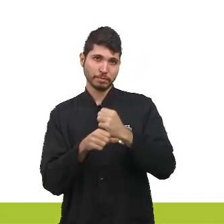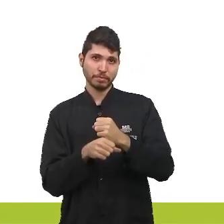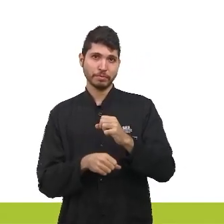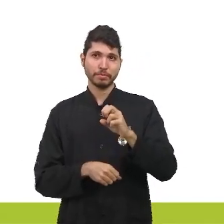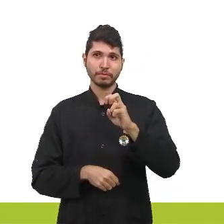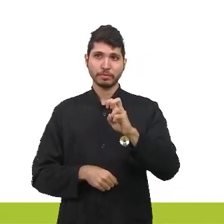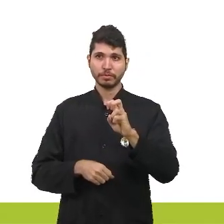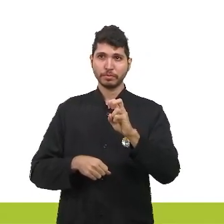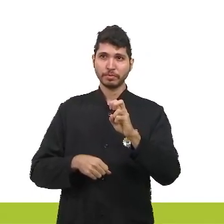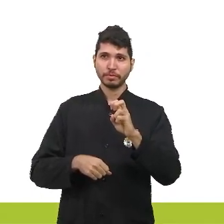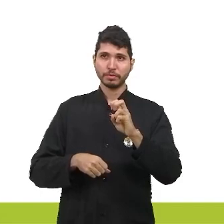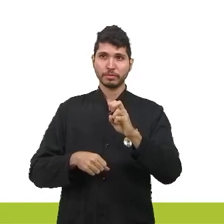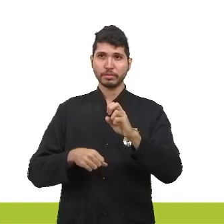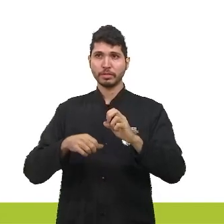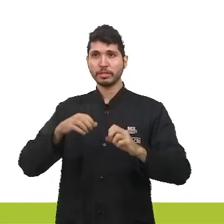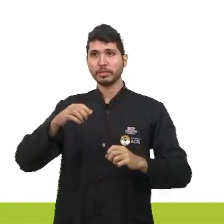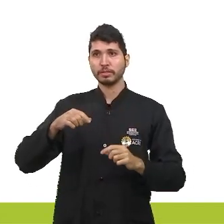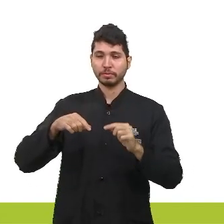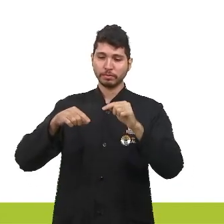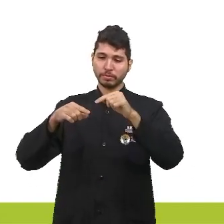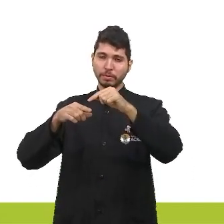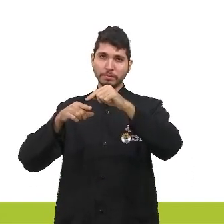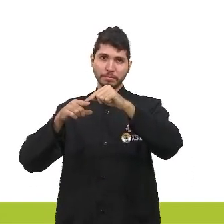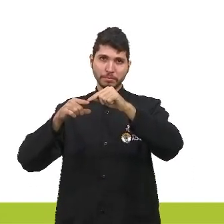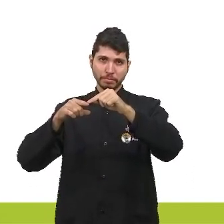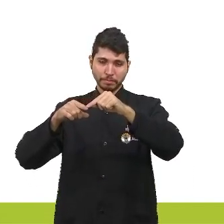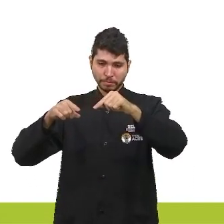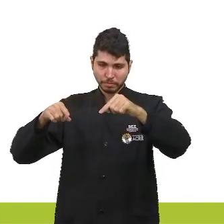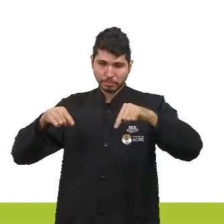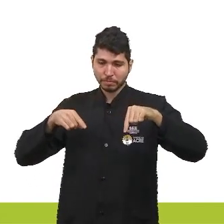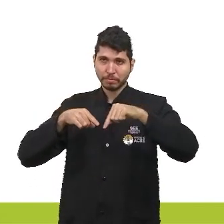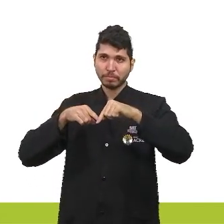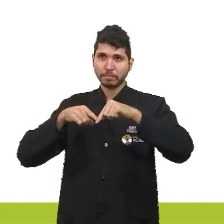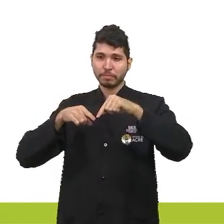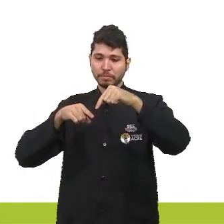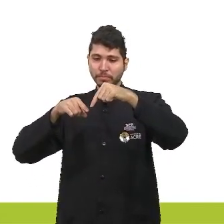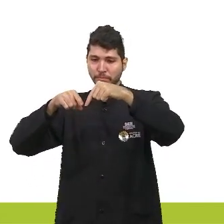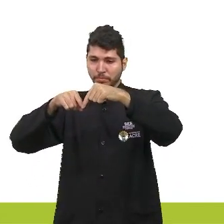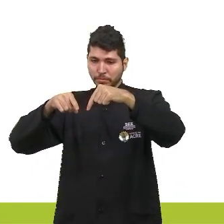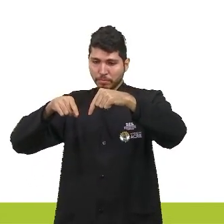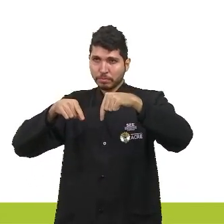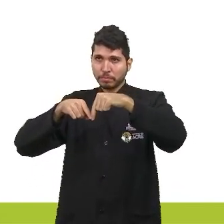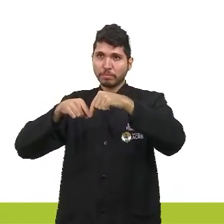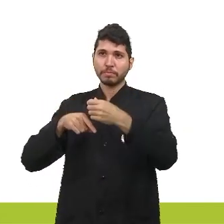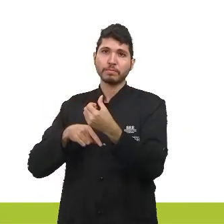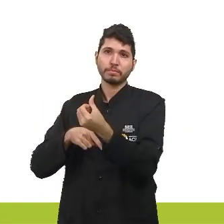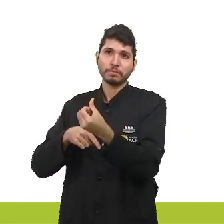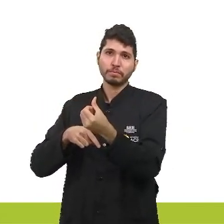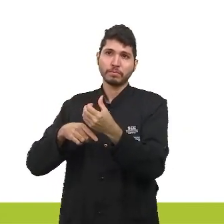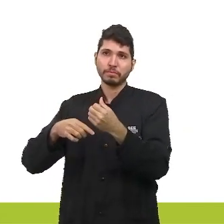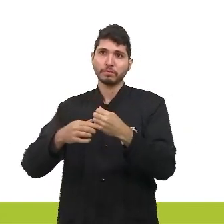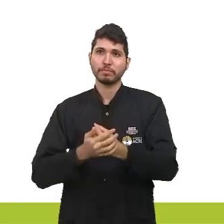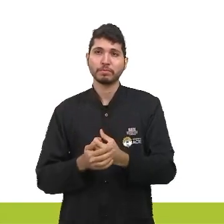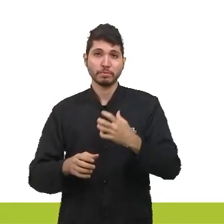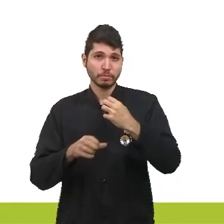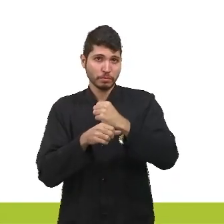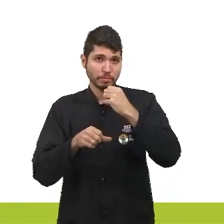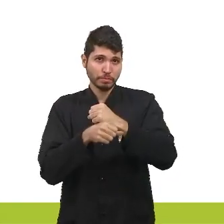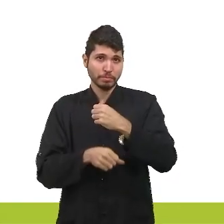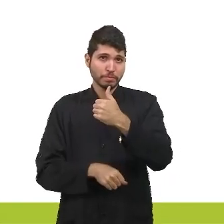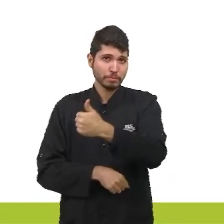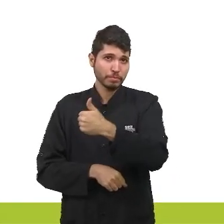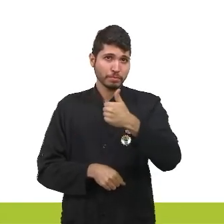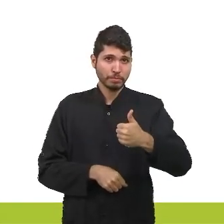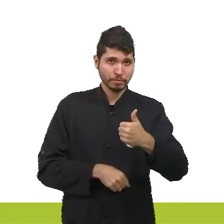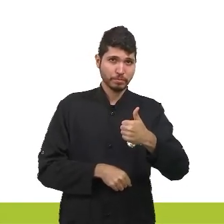Essa toda aqui, 6. 6, 7, 8, 9, 10, 11.